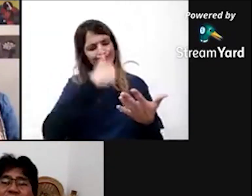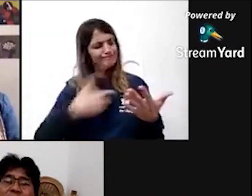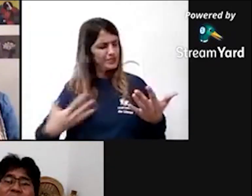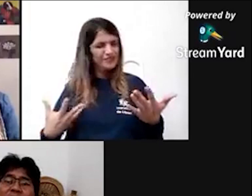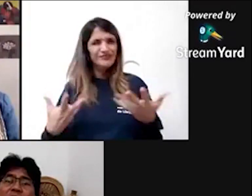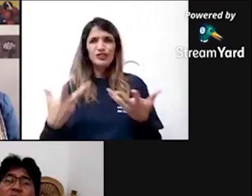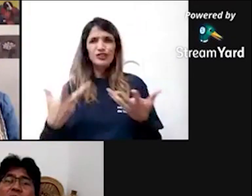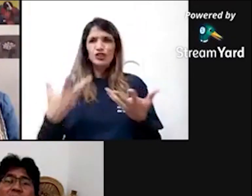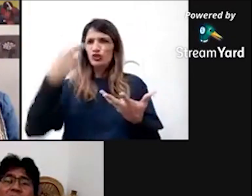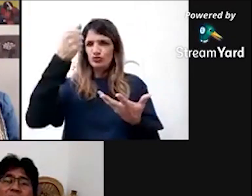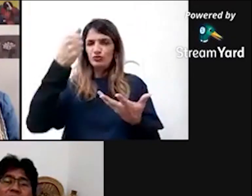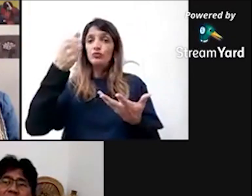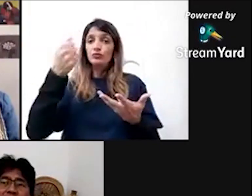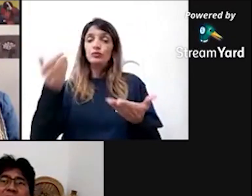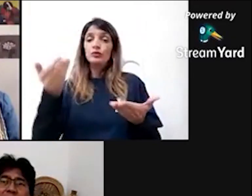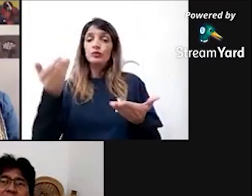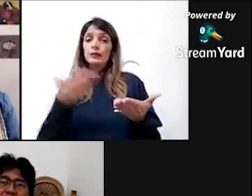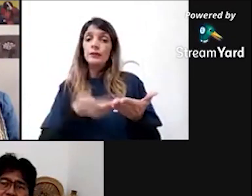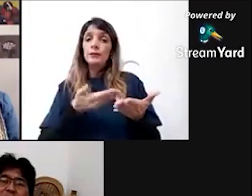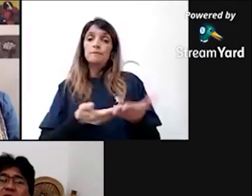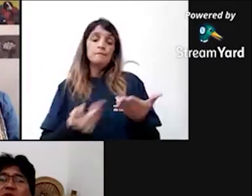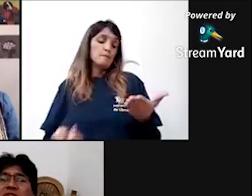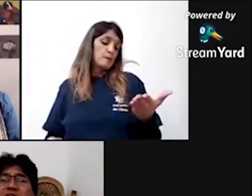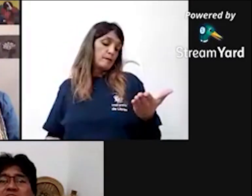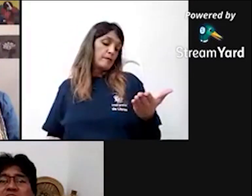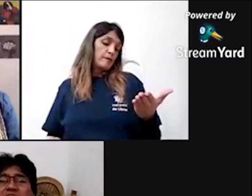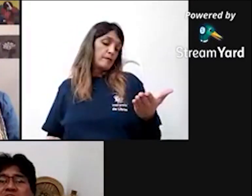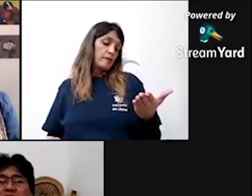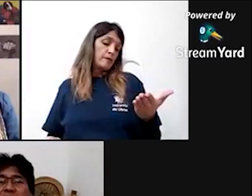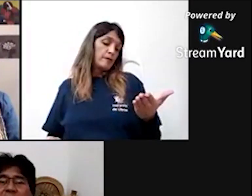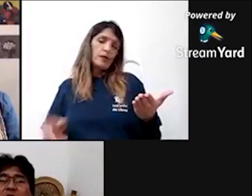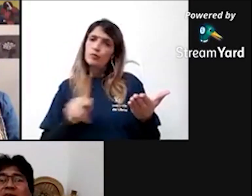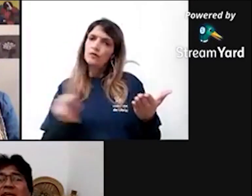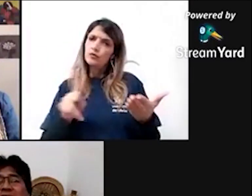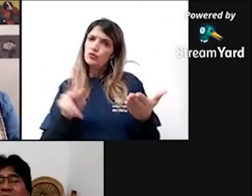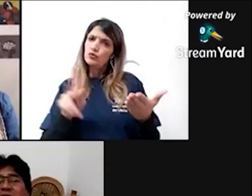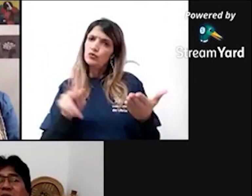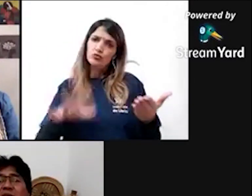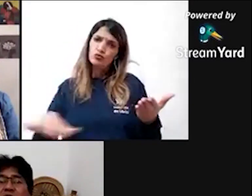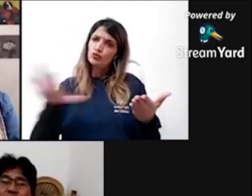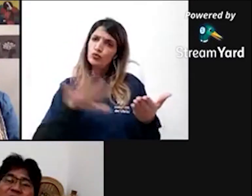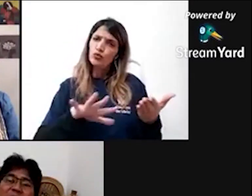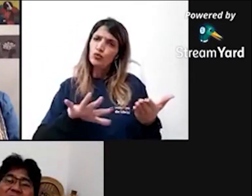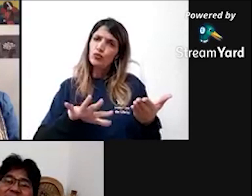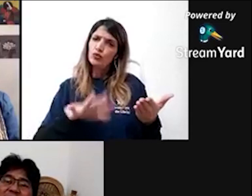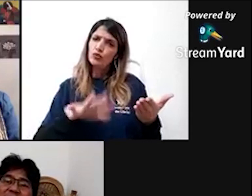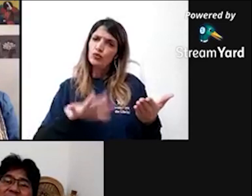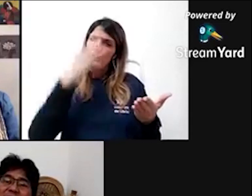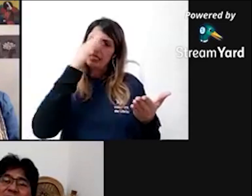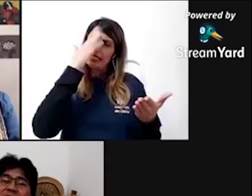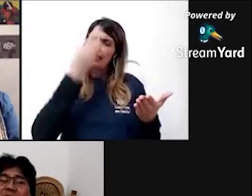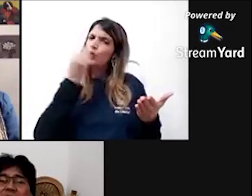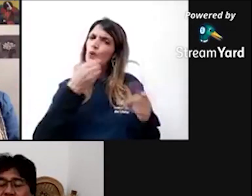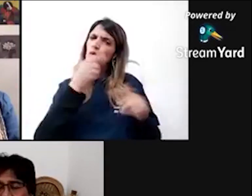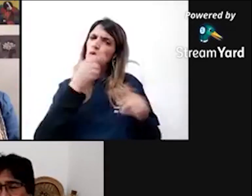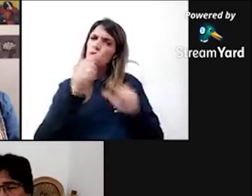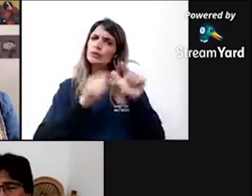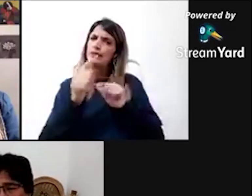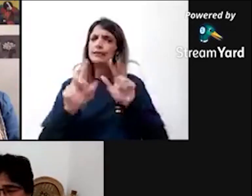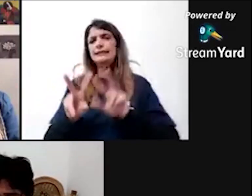e serve para os educadores terem uma orientação de como trabalhar essa